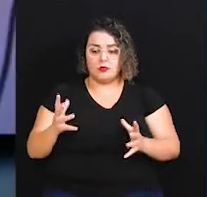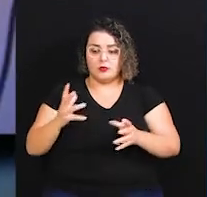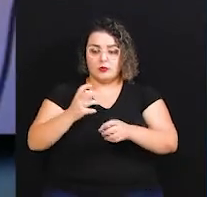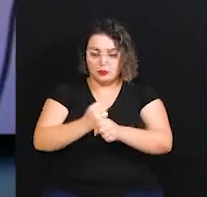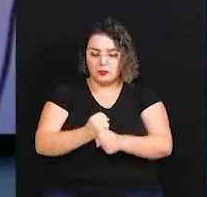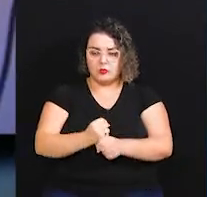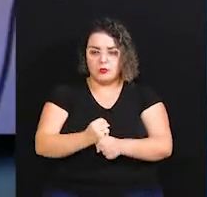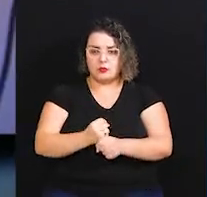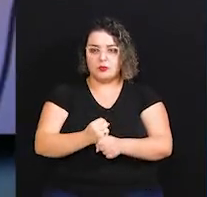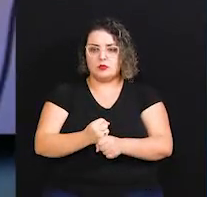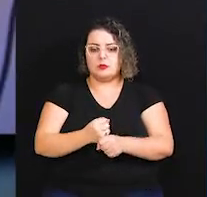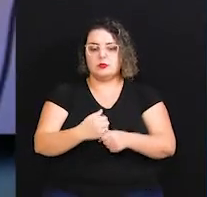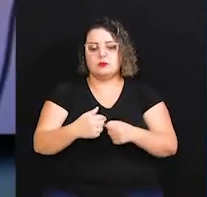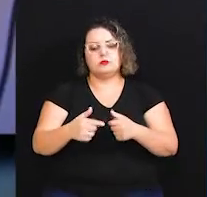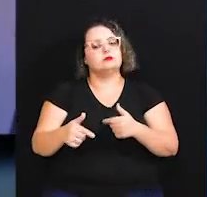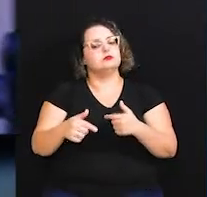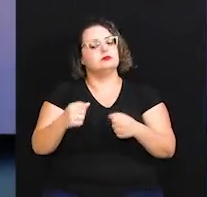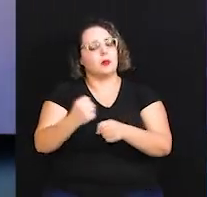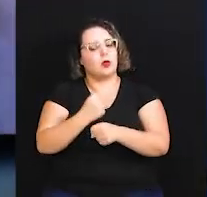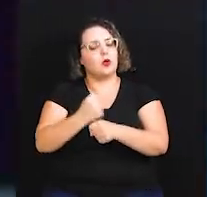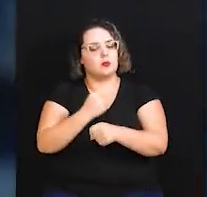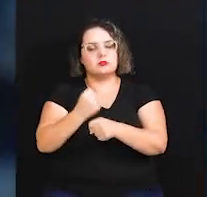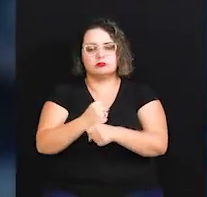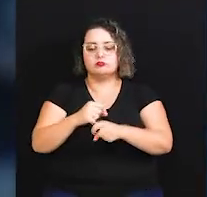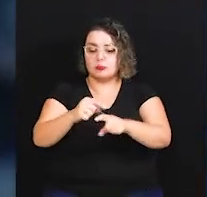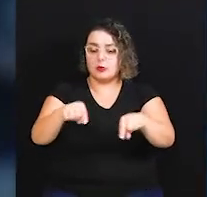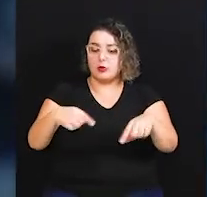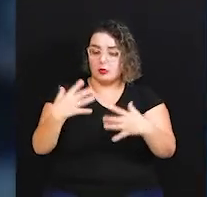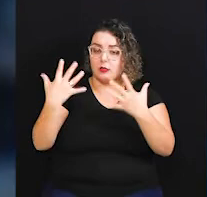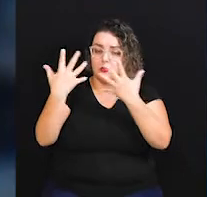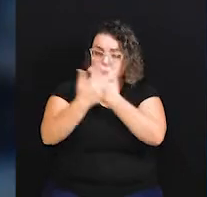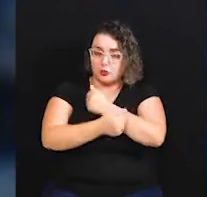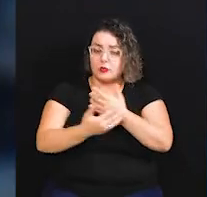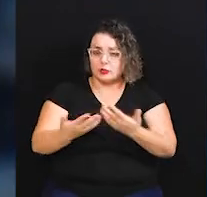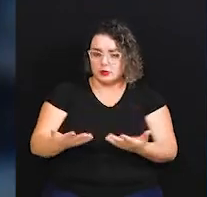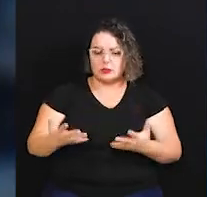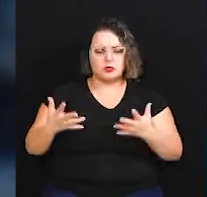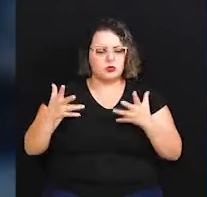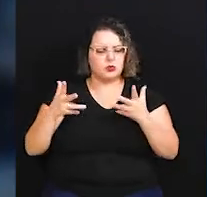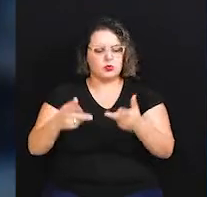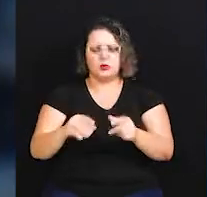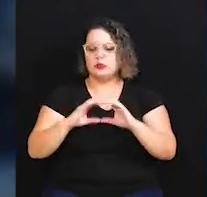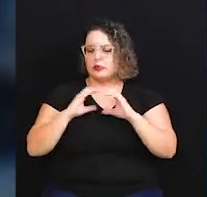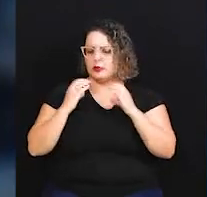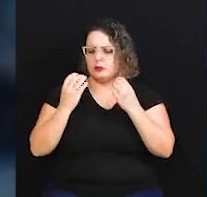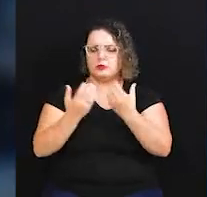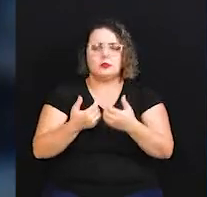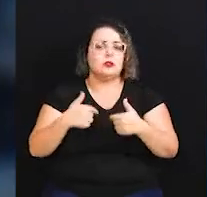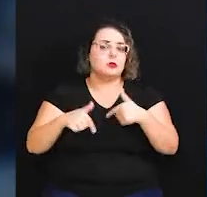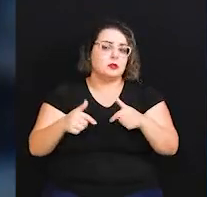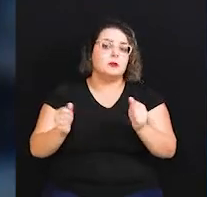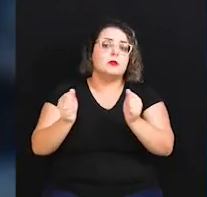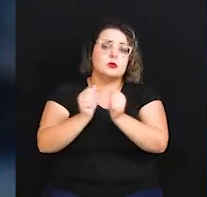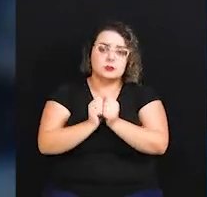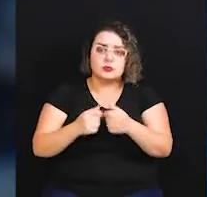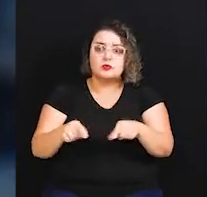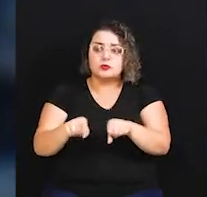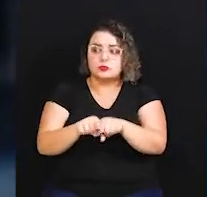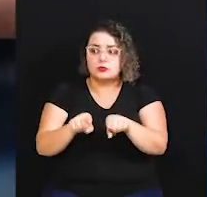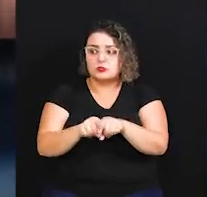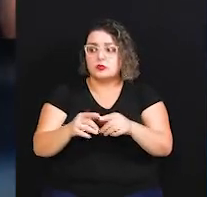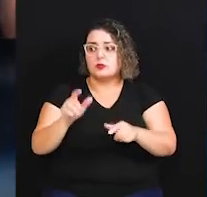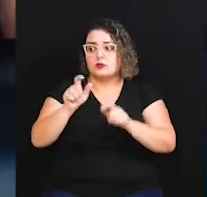da reforma, para ter essas salas bonitas. Foi uma reforma geral, envolvendo a comunidade trabalhando juntos